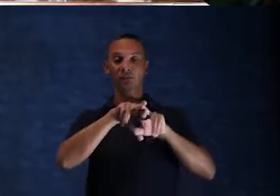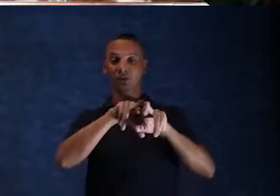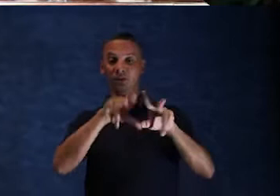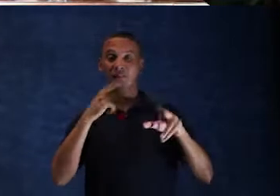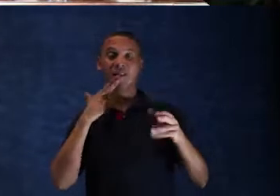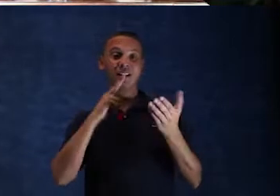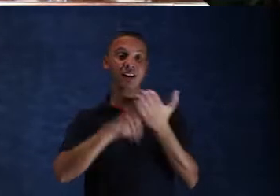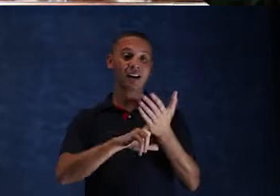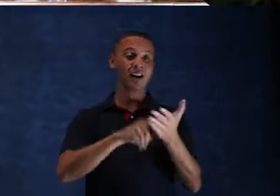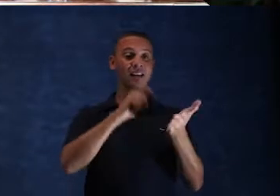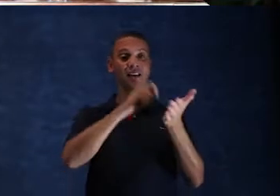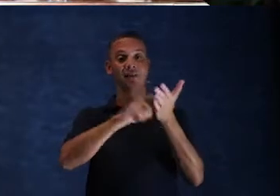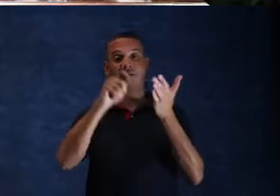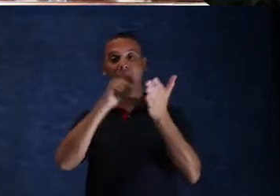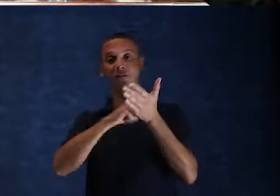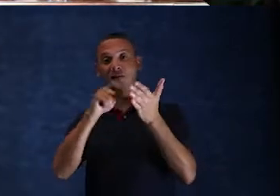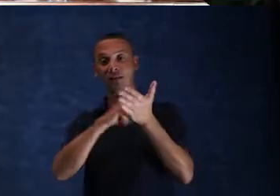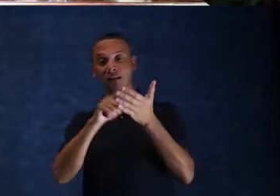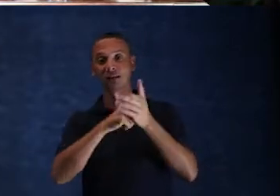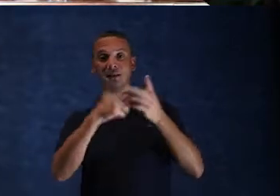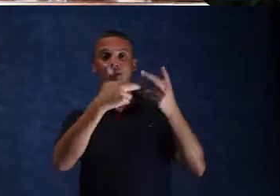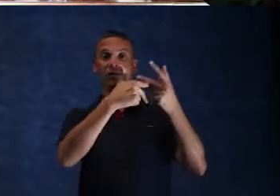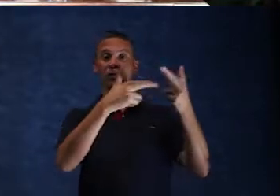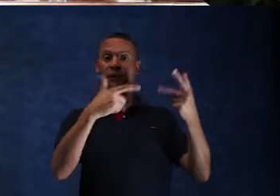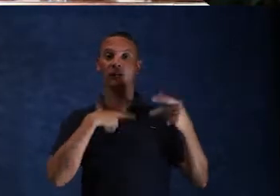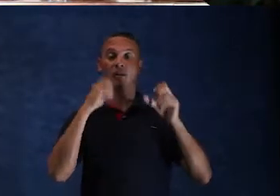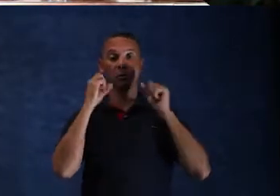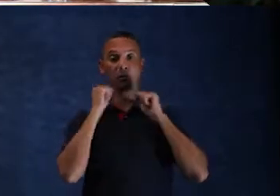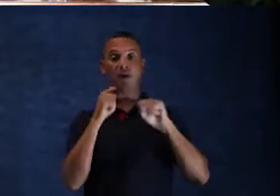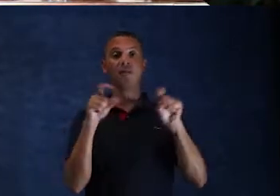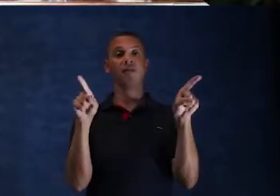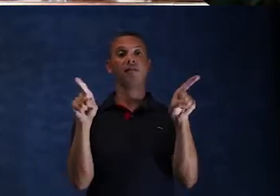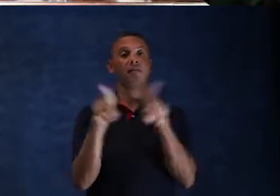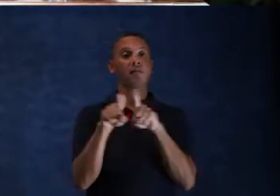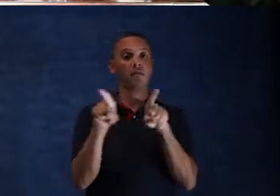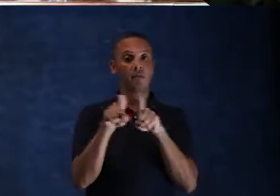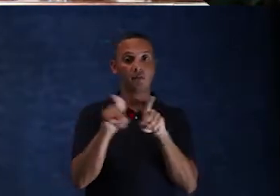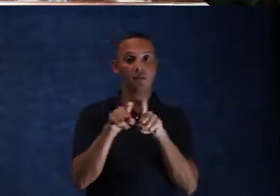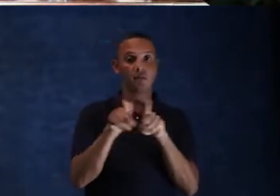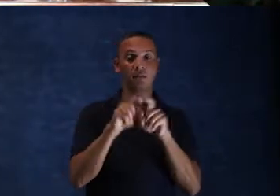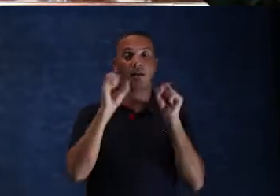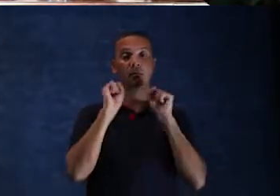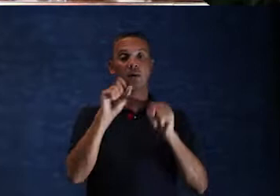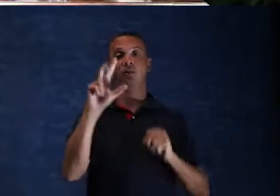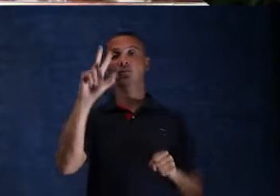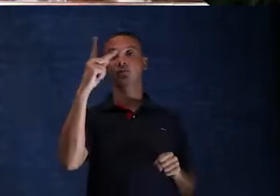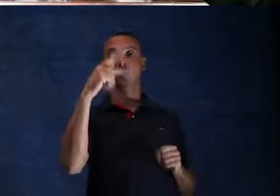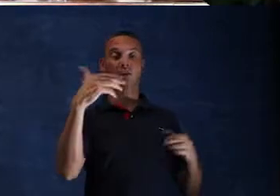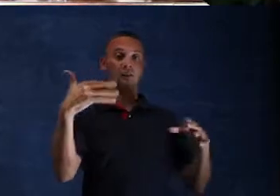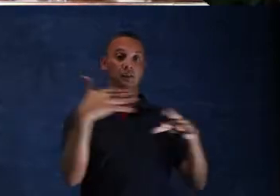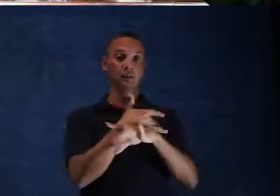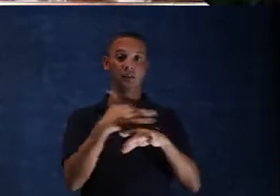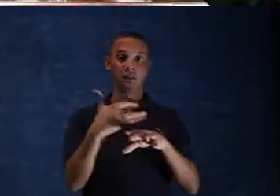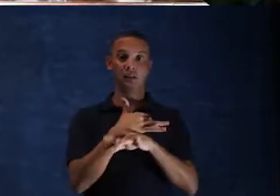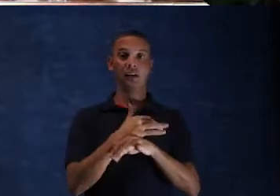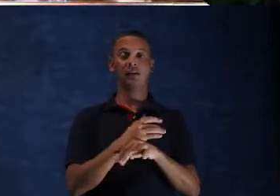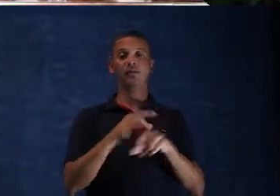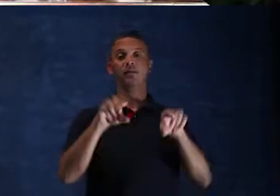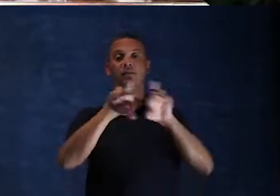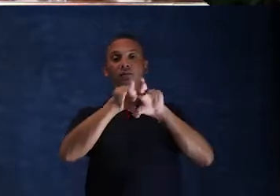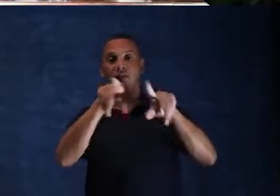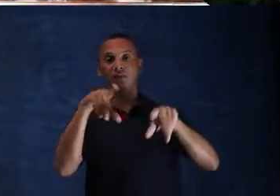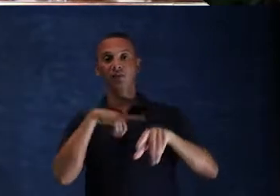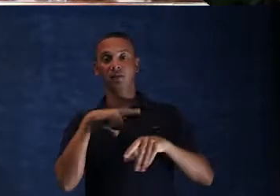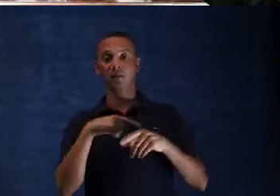cartas, de anotações e de panfletos, pelos quais é possível também traçar uma outra história da cidade e de seus